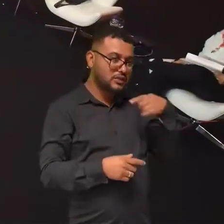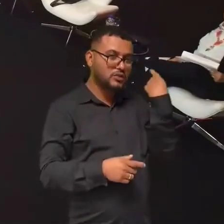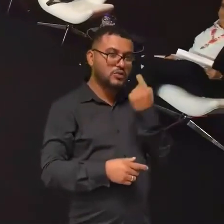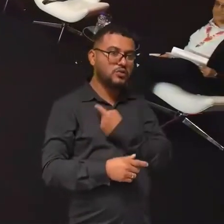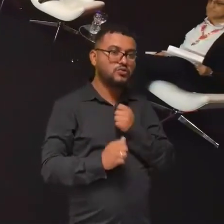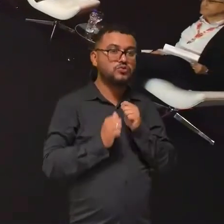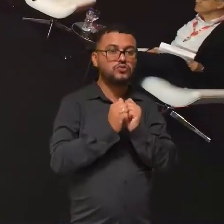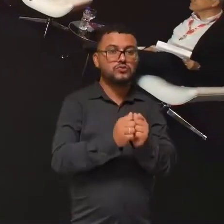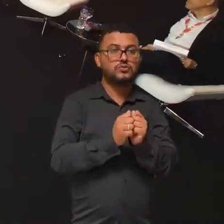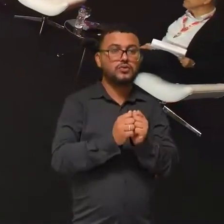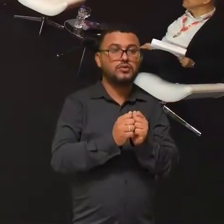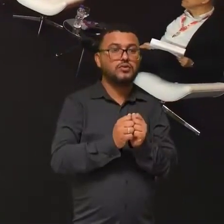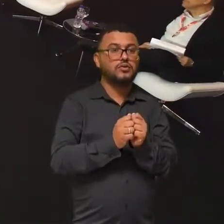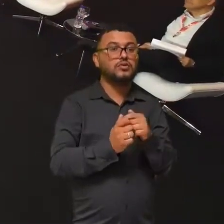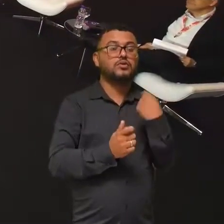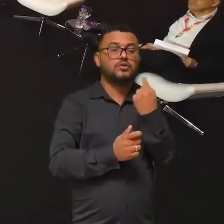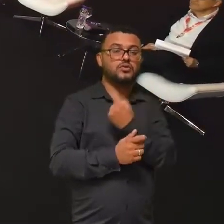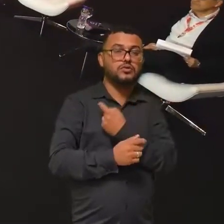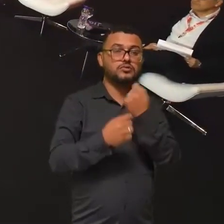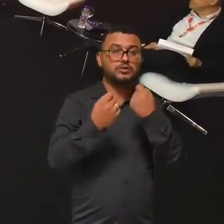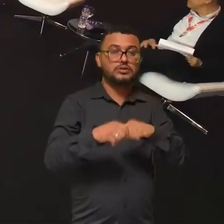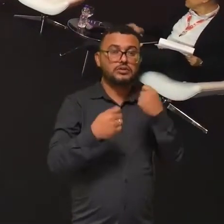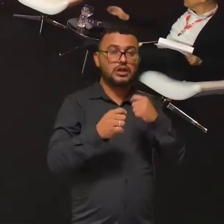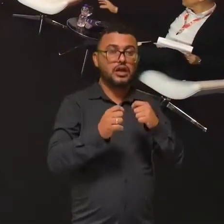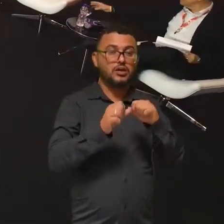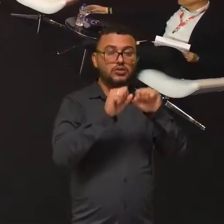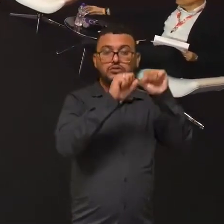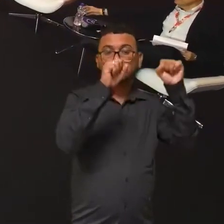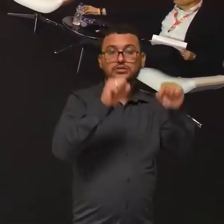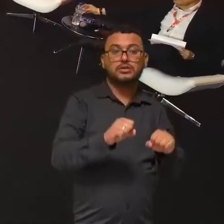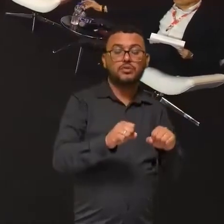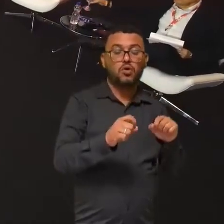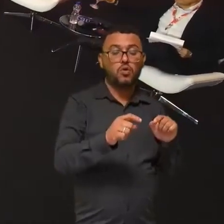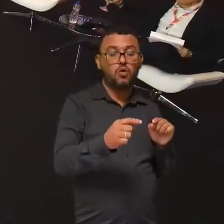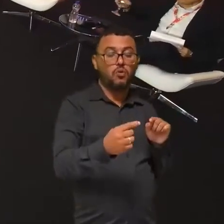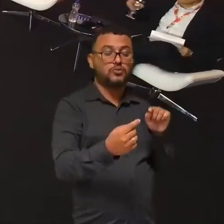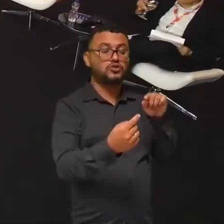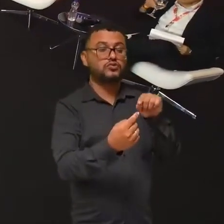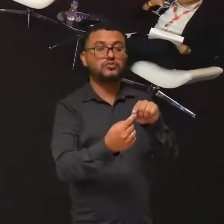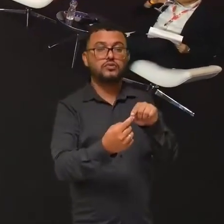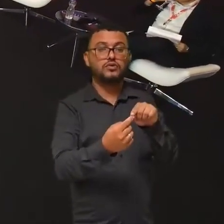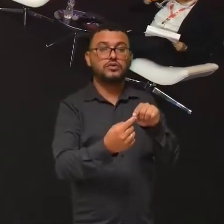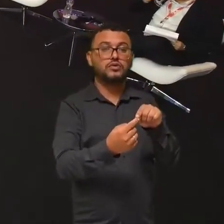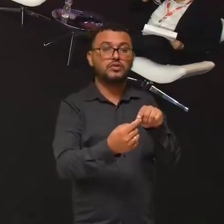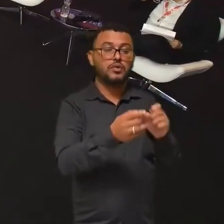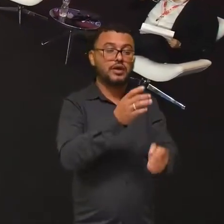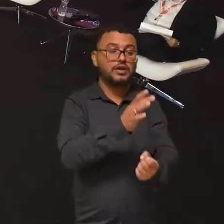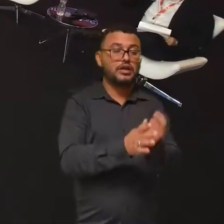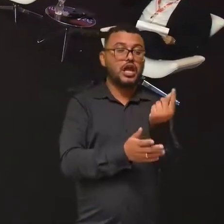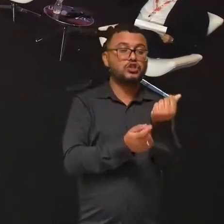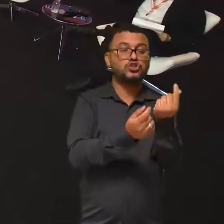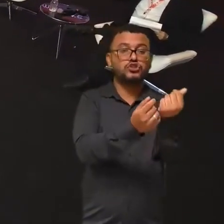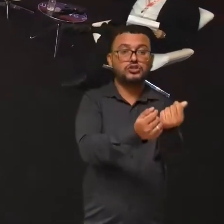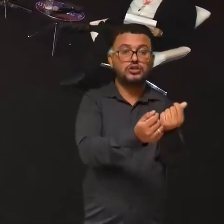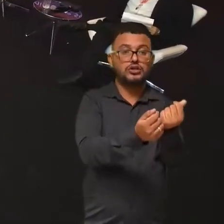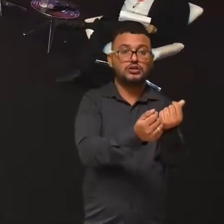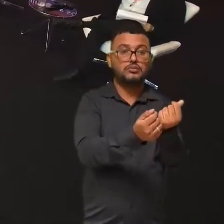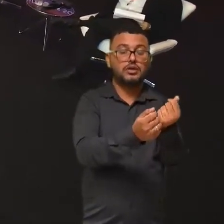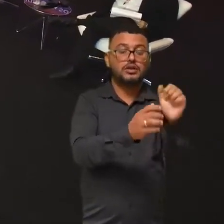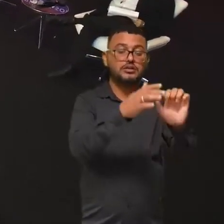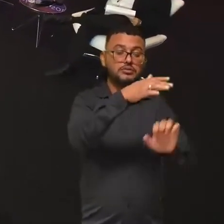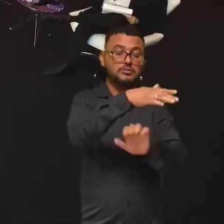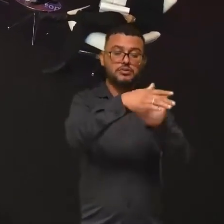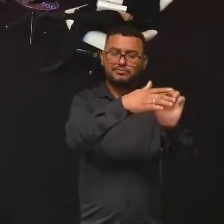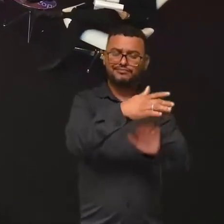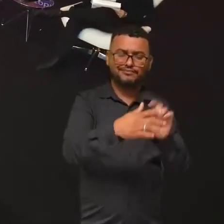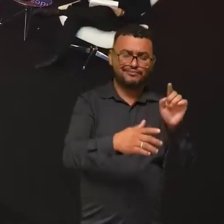o algoritmo que a missão dele não é gerar lucro para as big techs, não é gerar vício